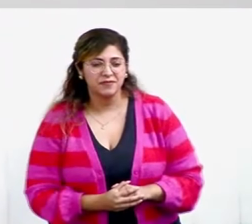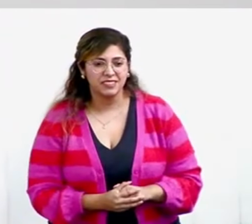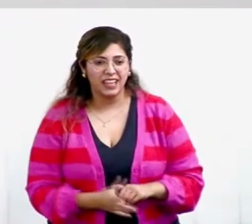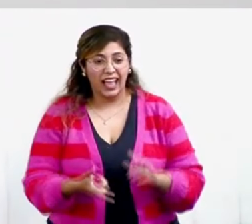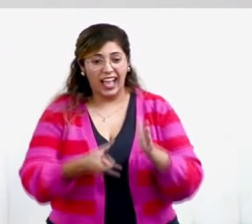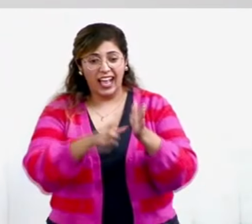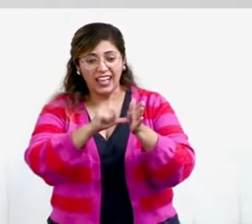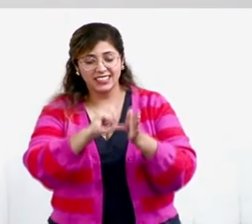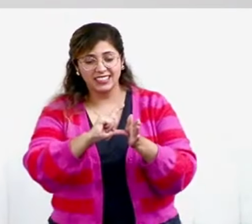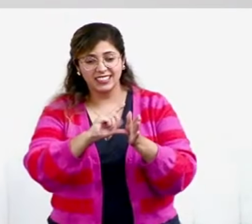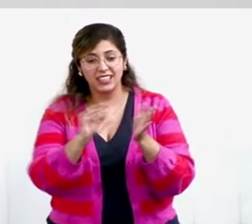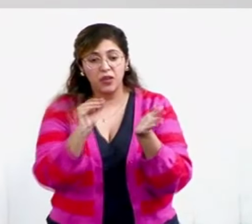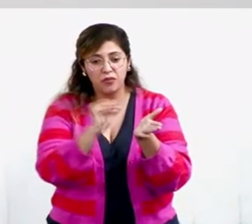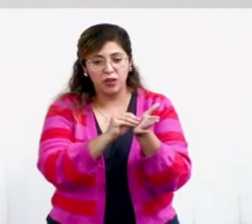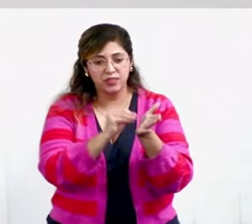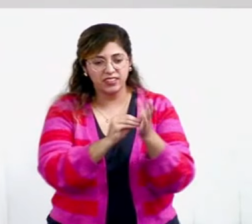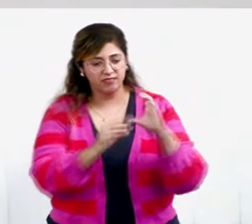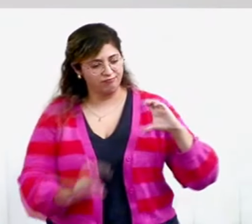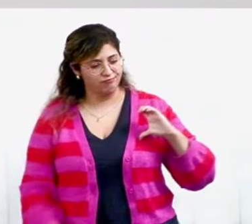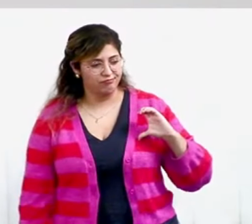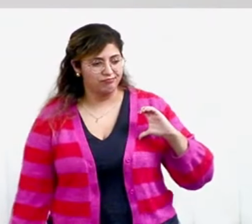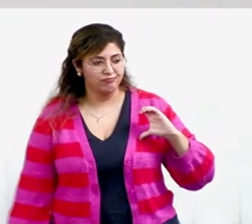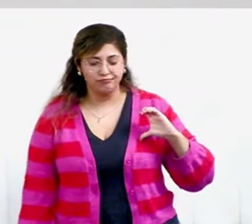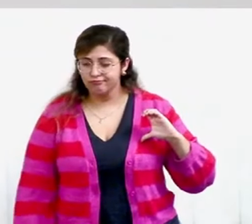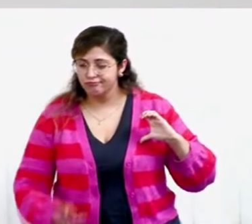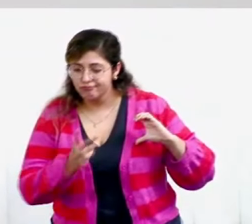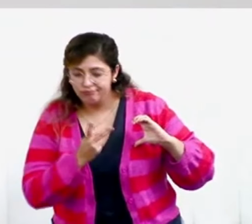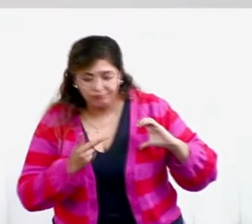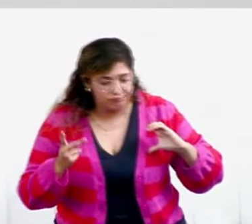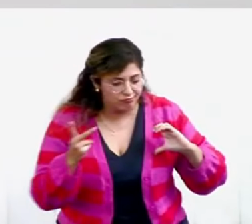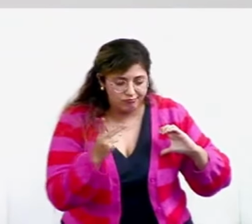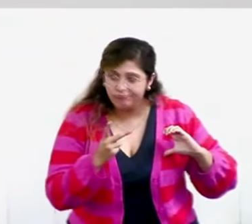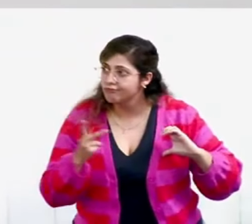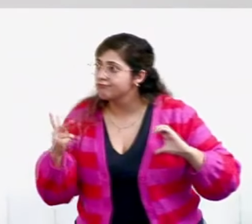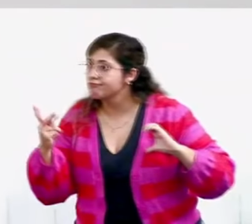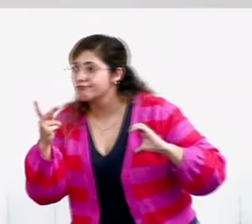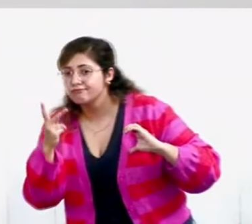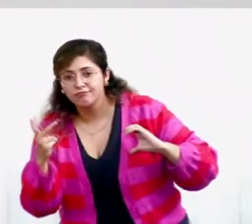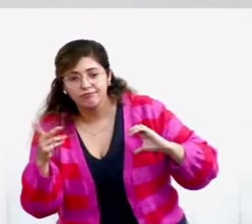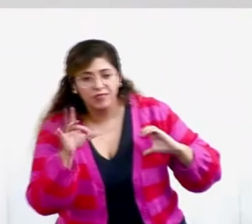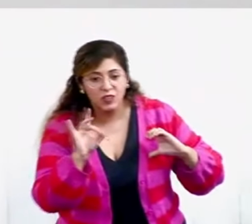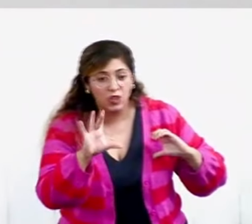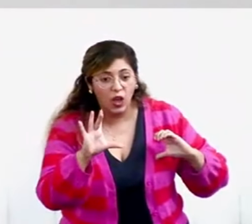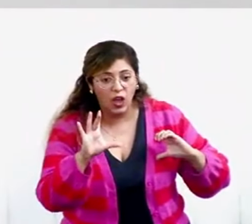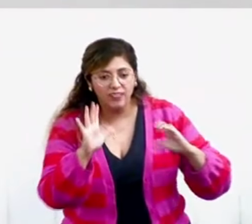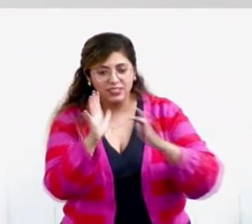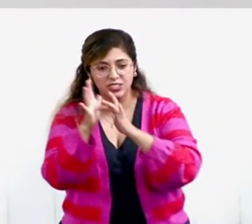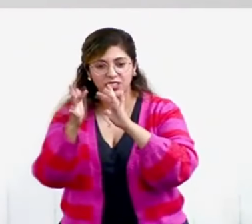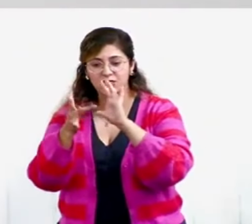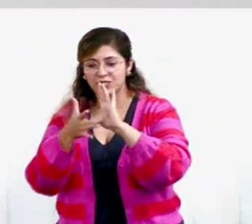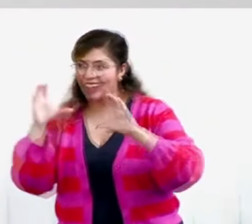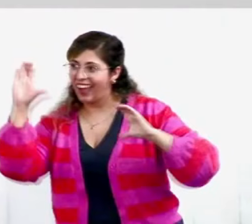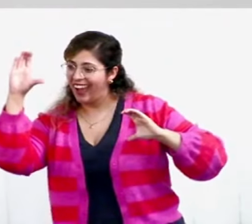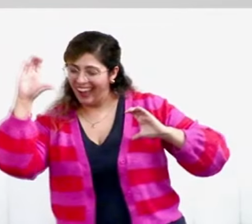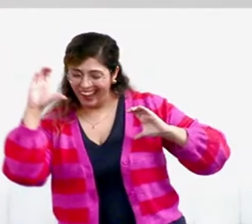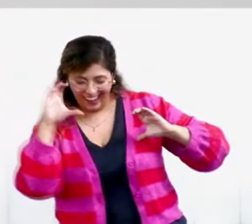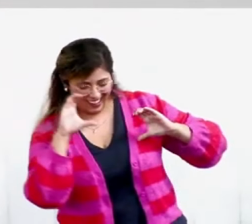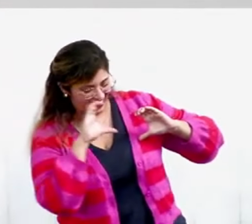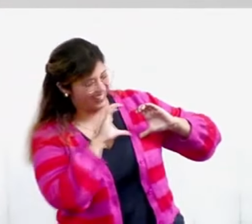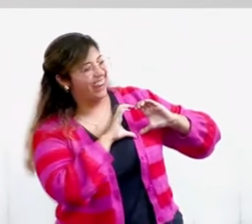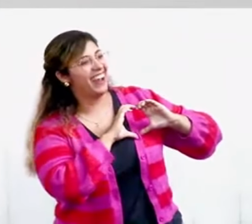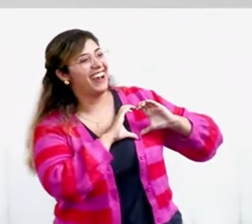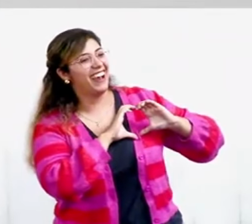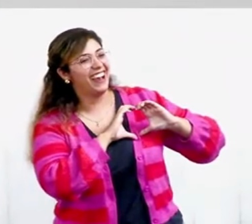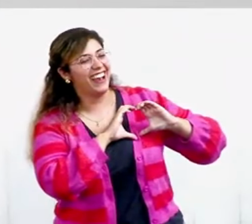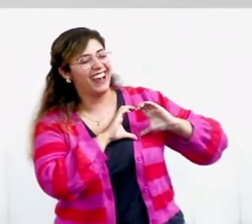do homem. E esse é o grande contraste, essa é a realidade. É assim que Paulo chama